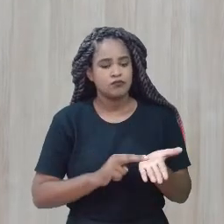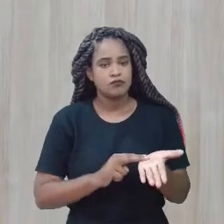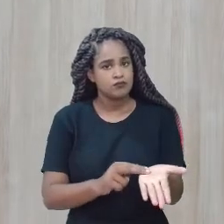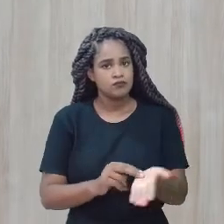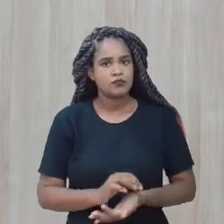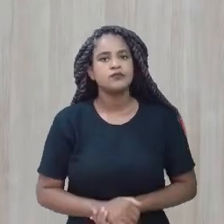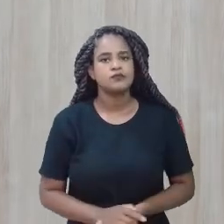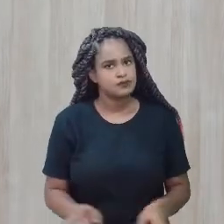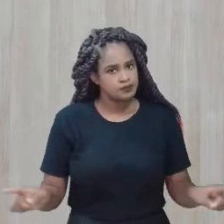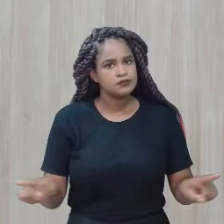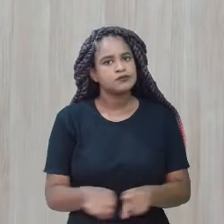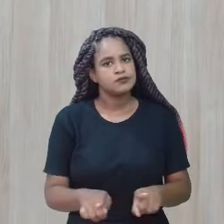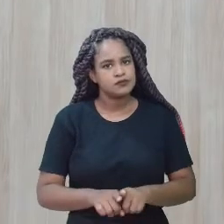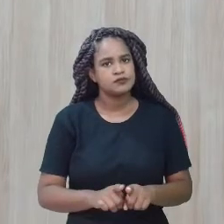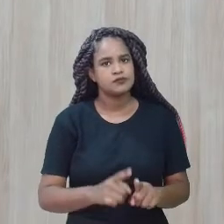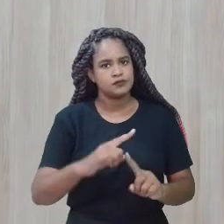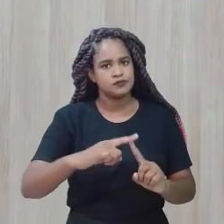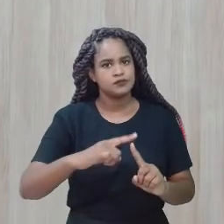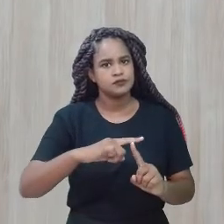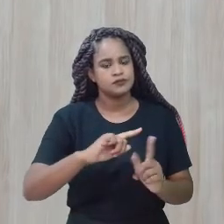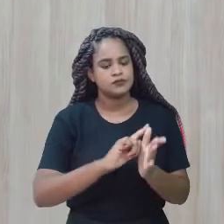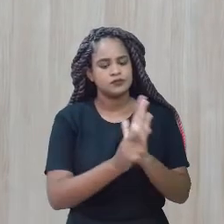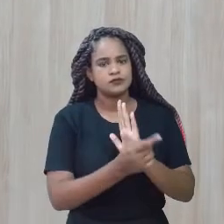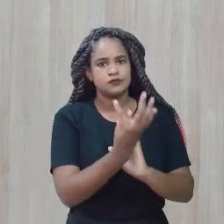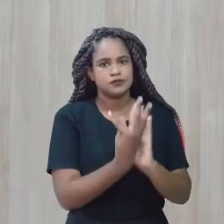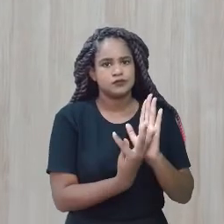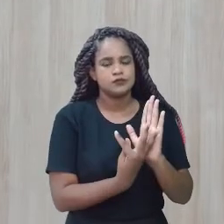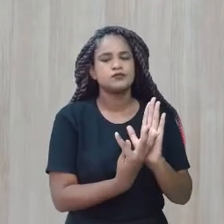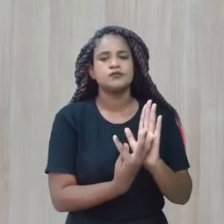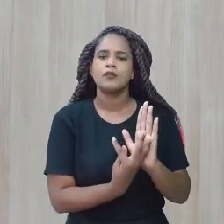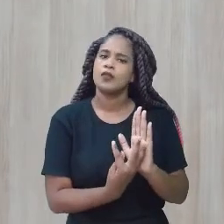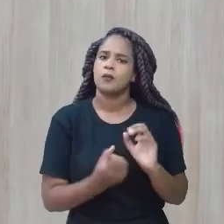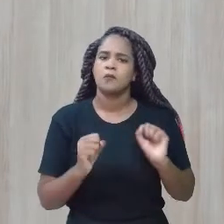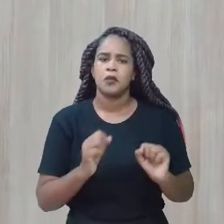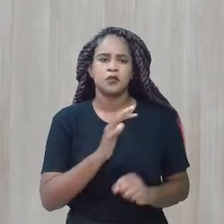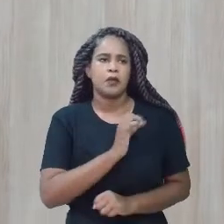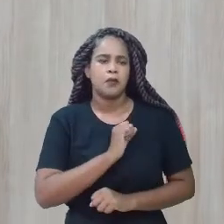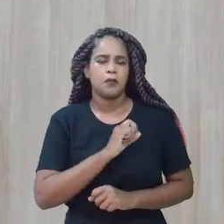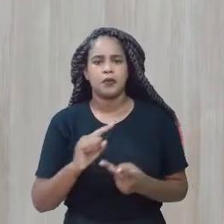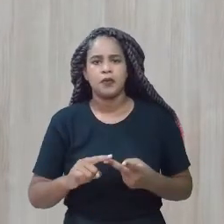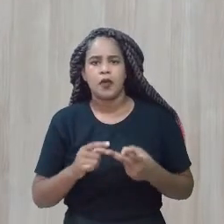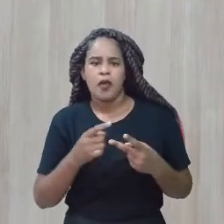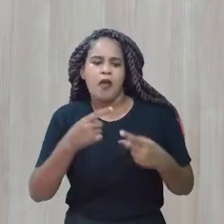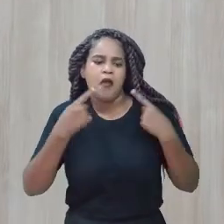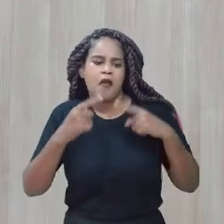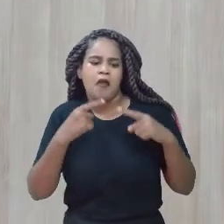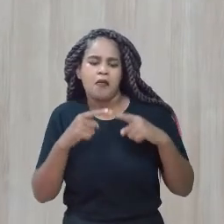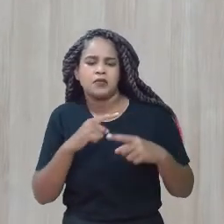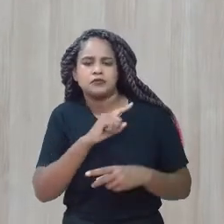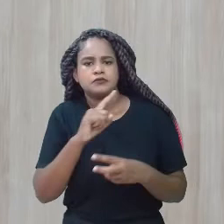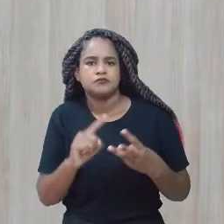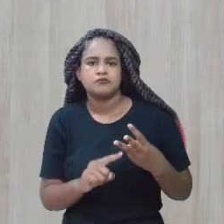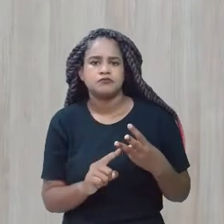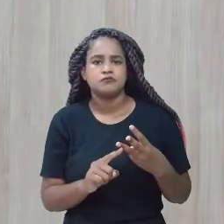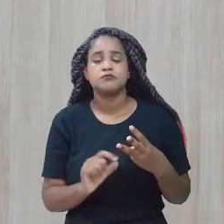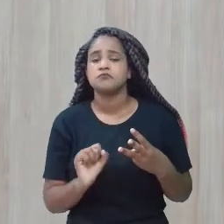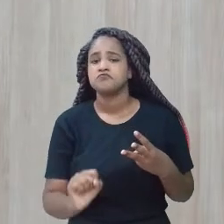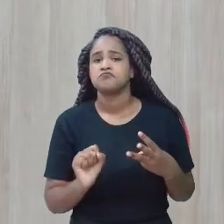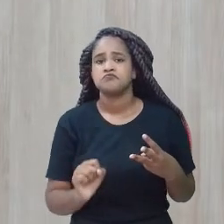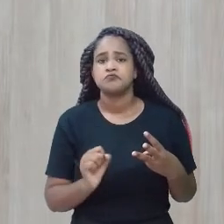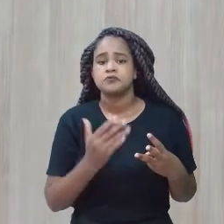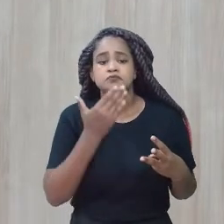Cartas também é um gênero textual. Tá? Carta de amor, carta de reclamação, não é? Carta